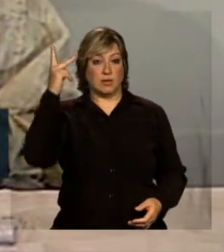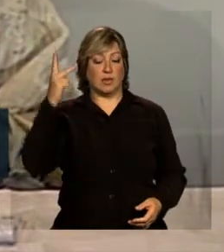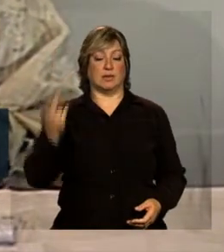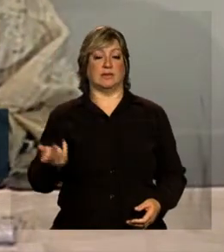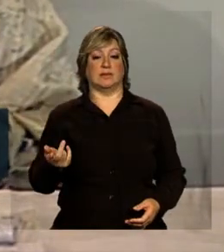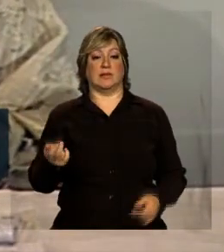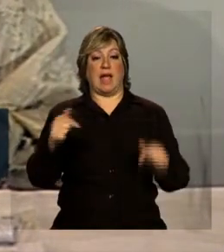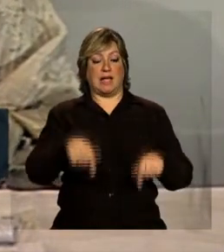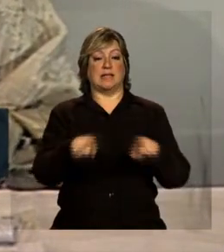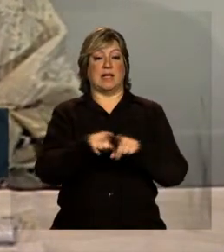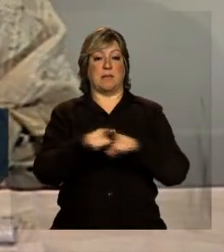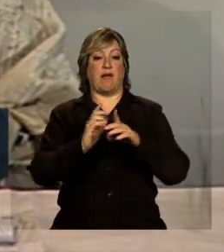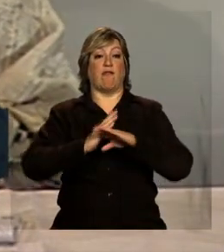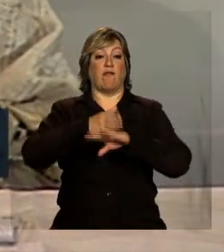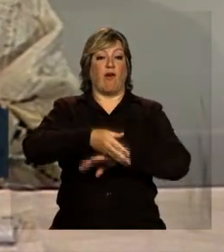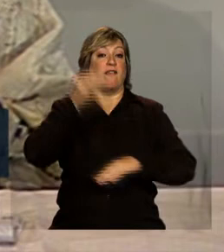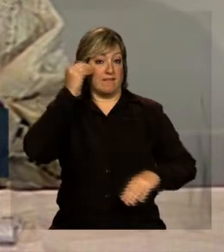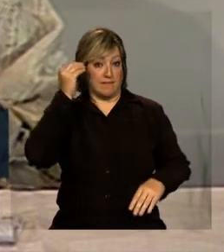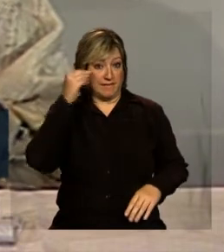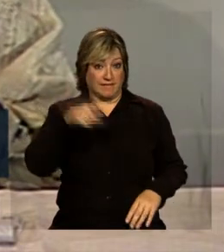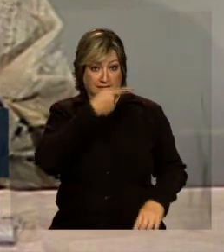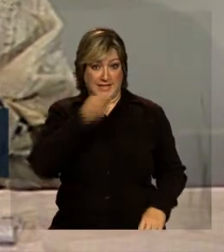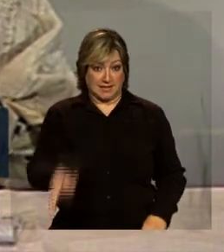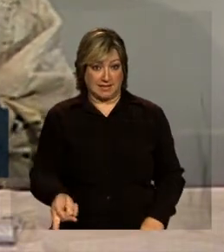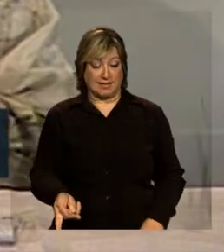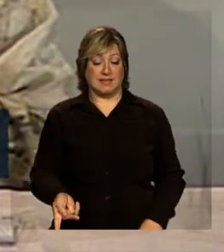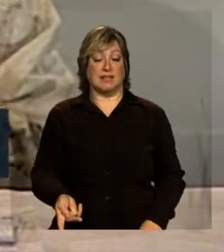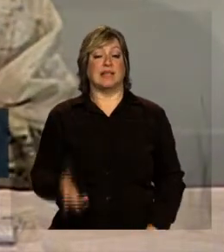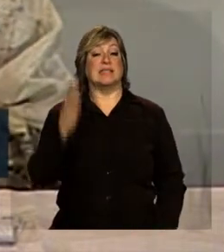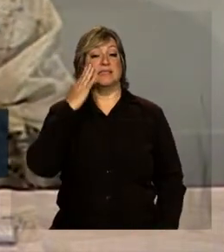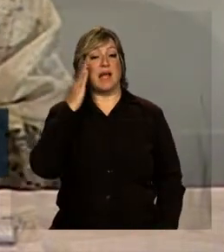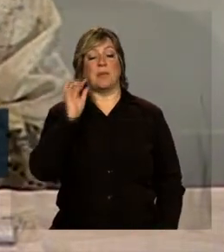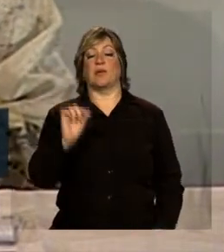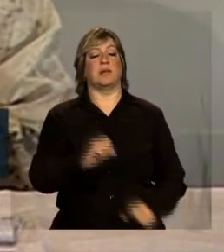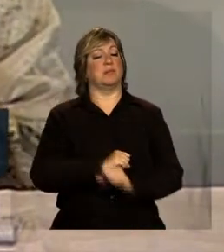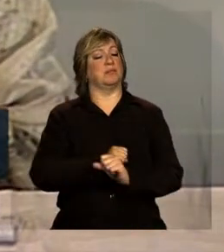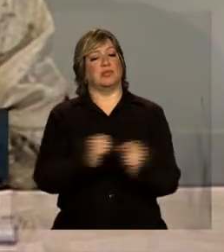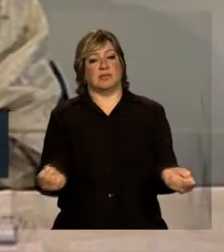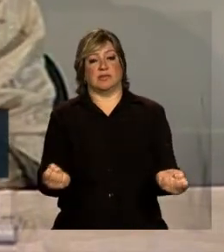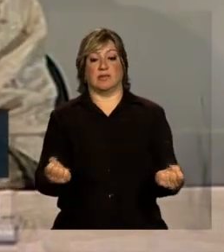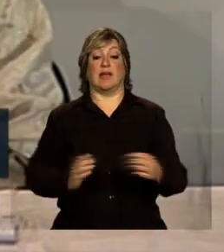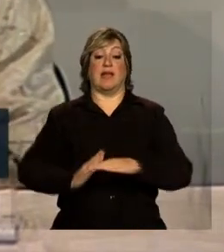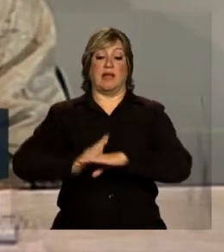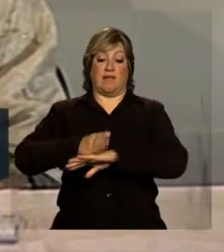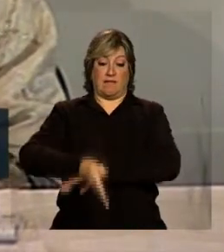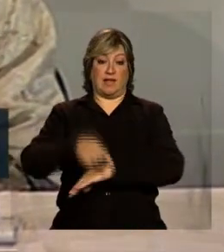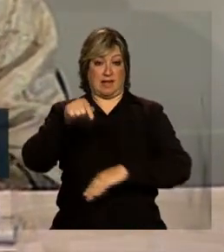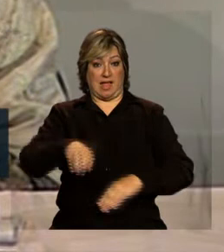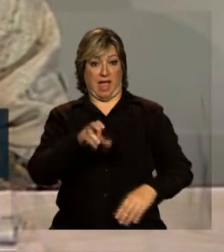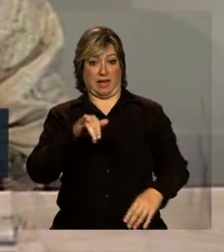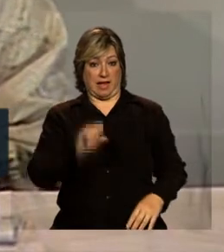também passaram por essa experiência sabem muito bem que é impossível você passar pelo Cais